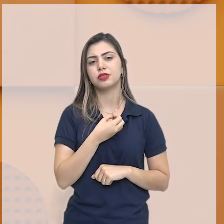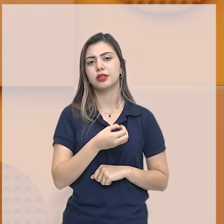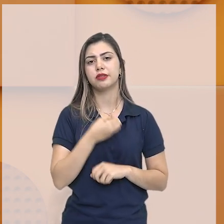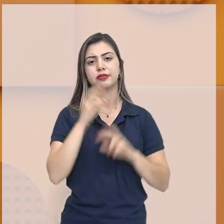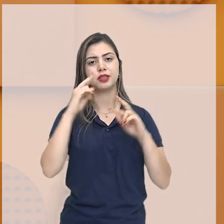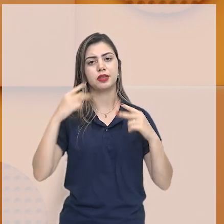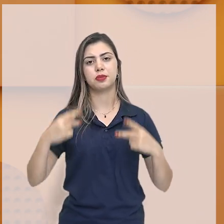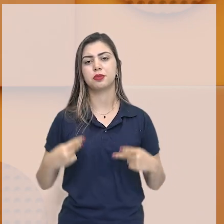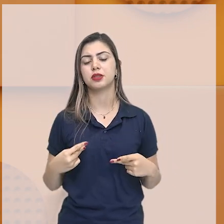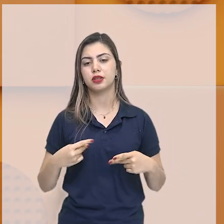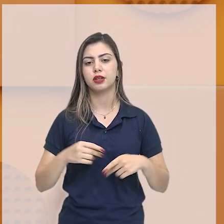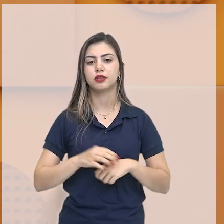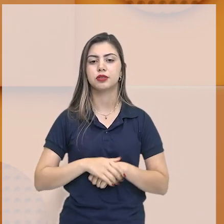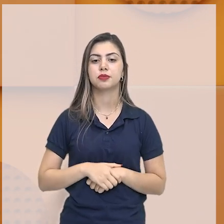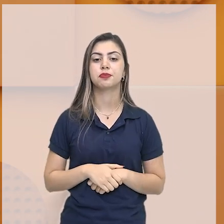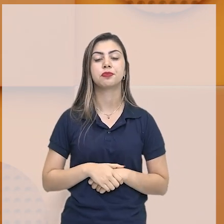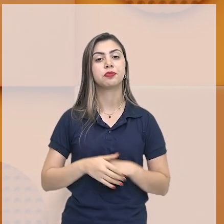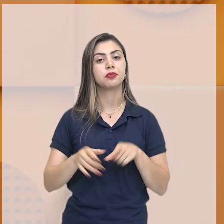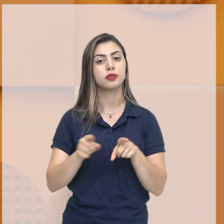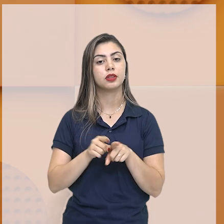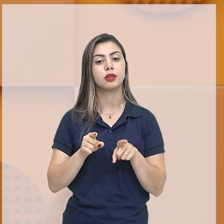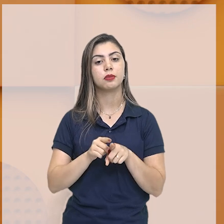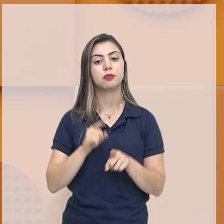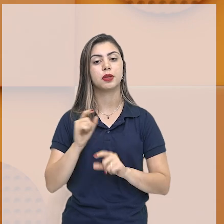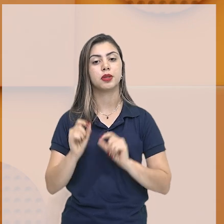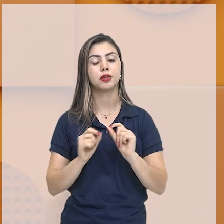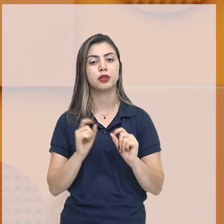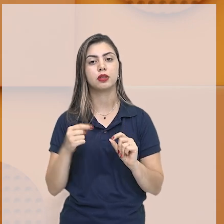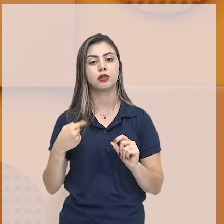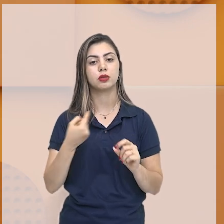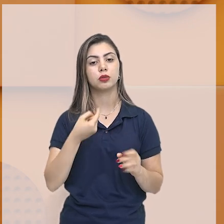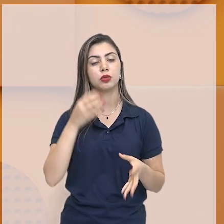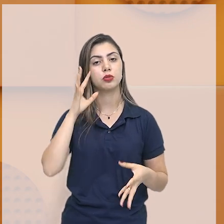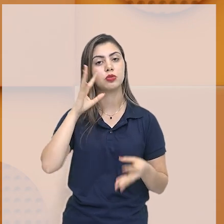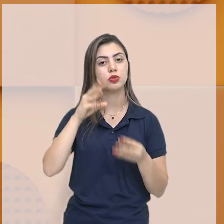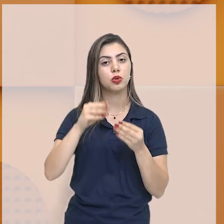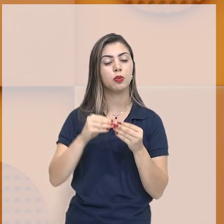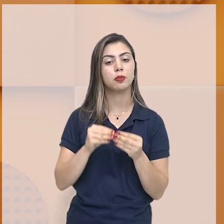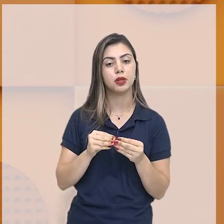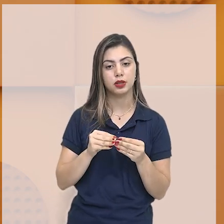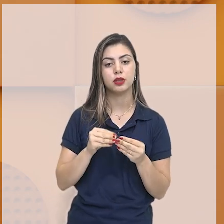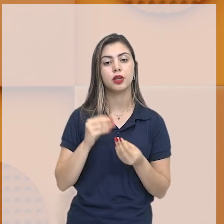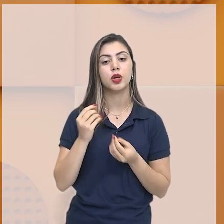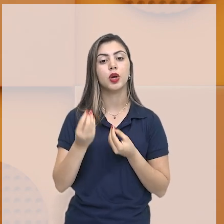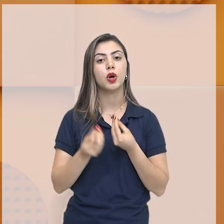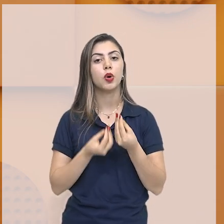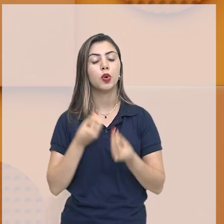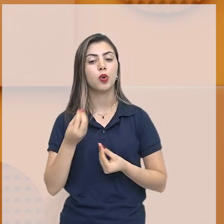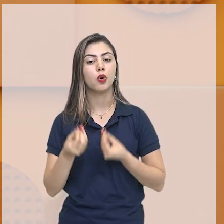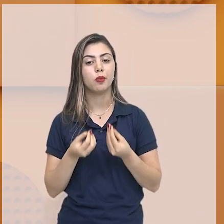humanidade. Assim como para compreender a questão